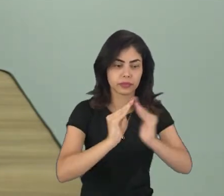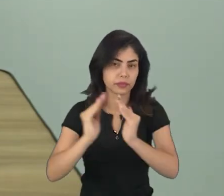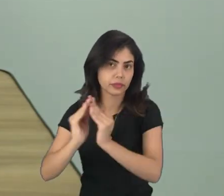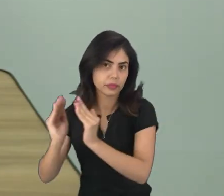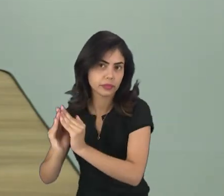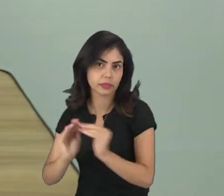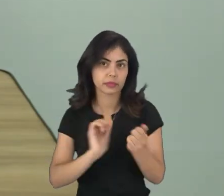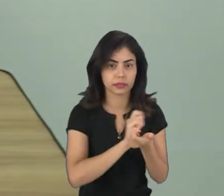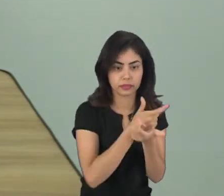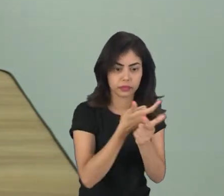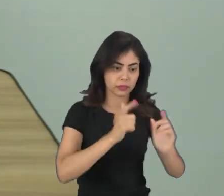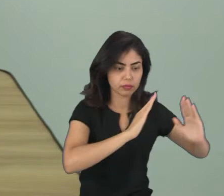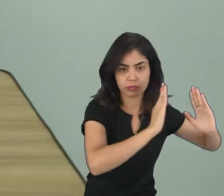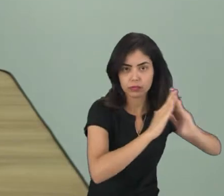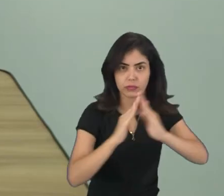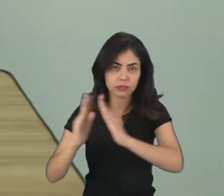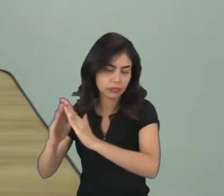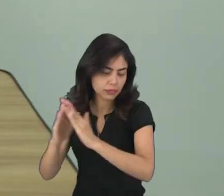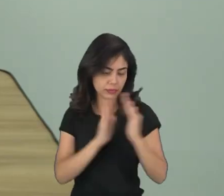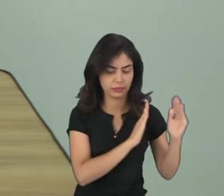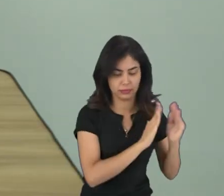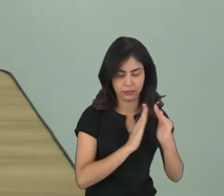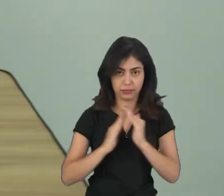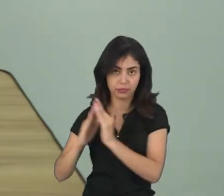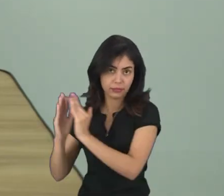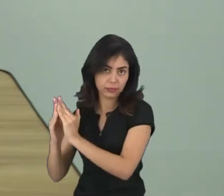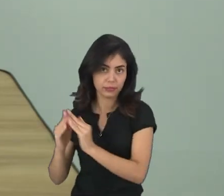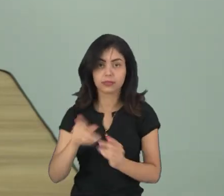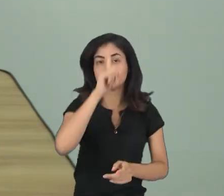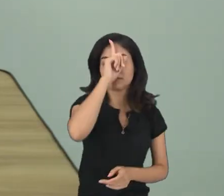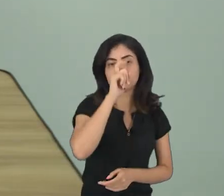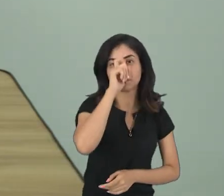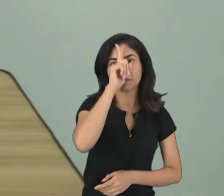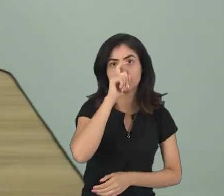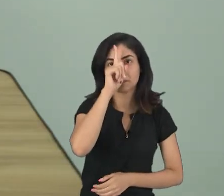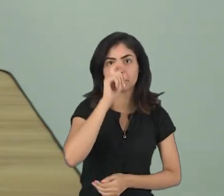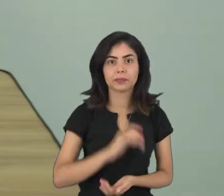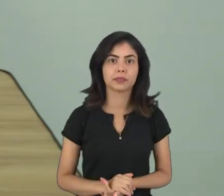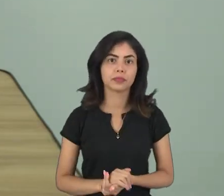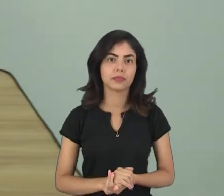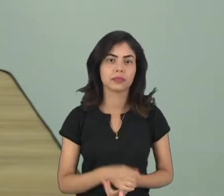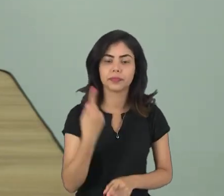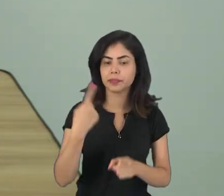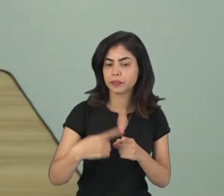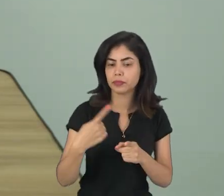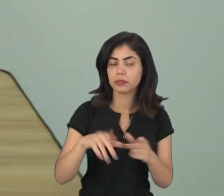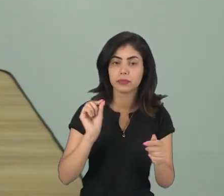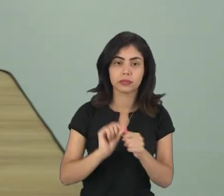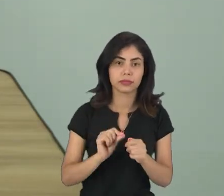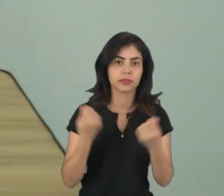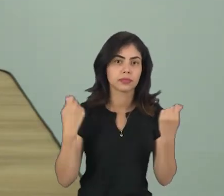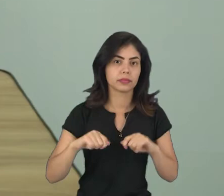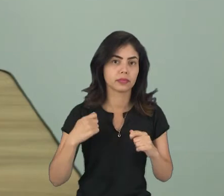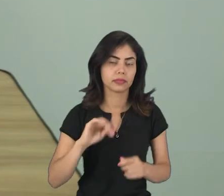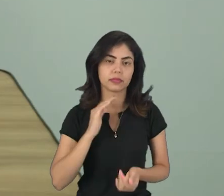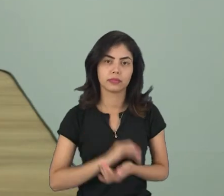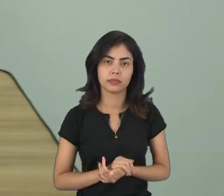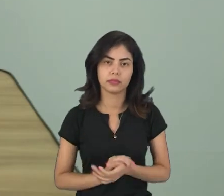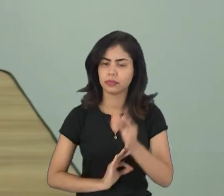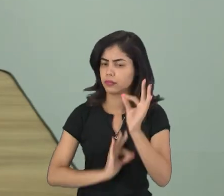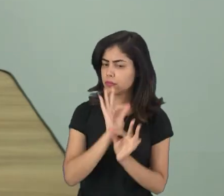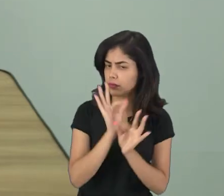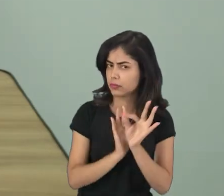foram aumentando. Foi construído ali hospitais. E por que foi necessário